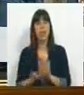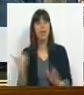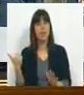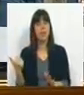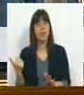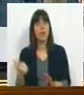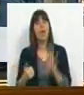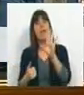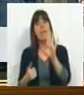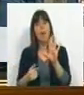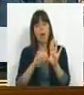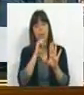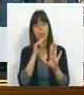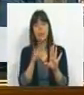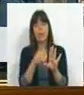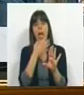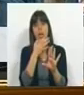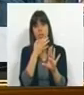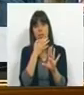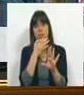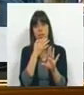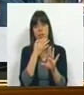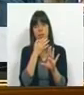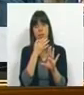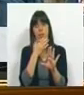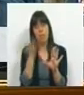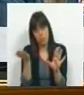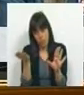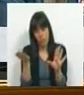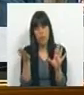retirou. Mas tal só é possível,